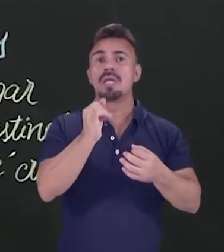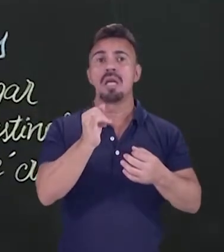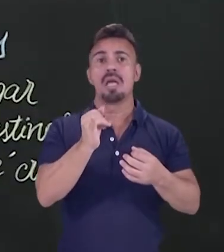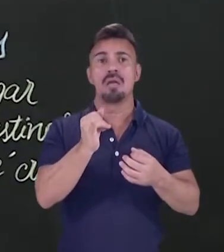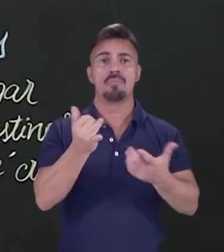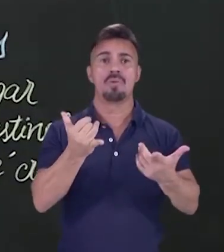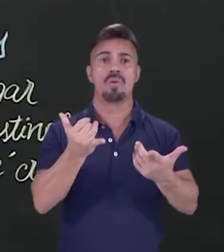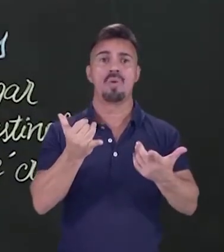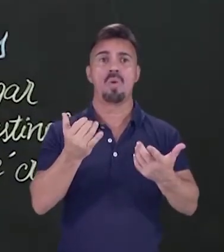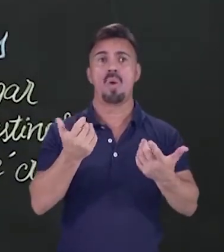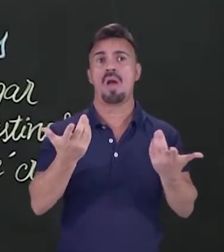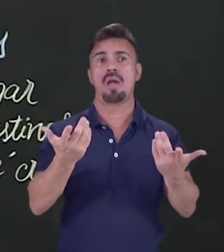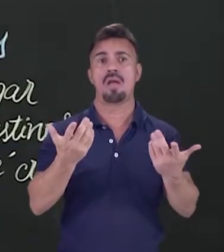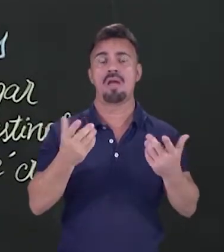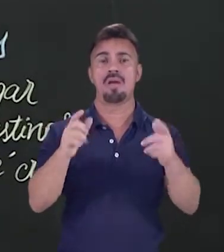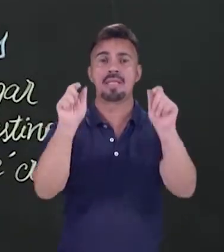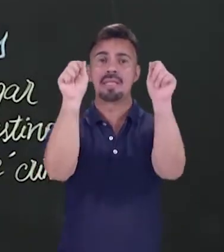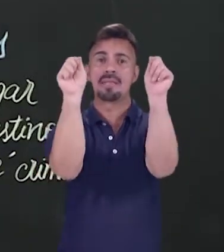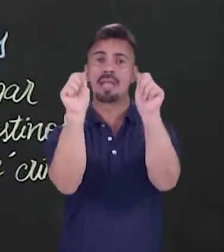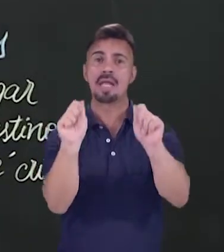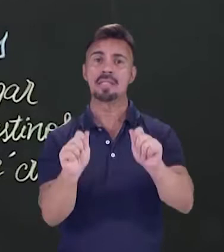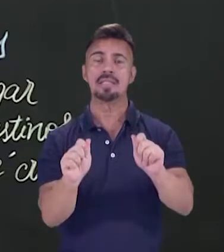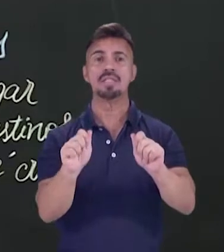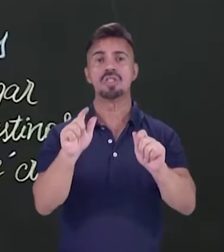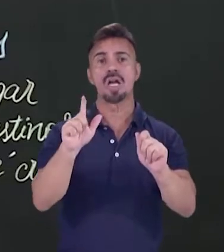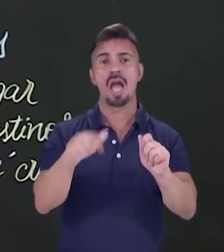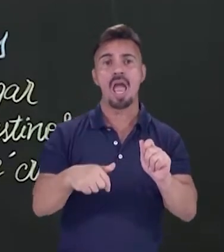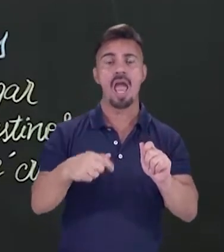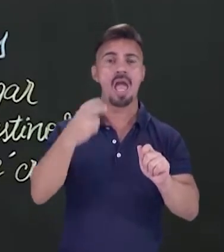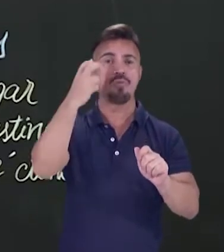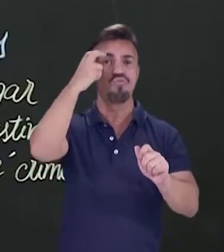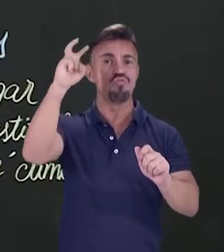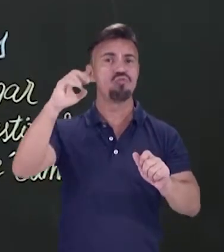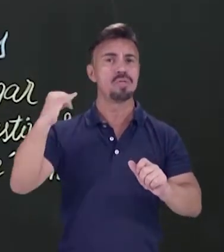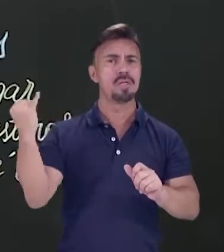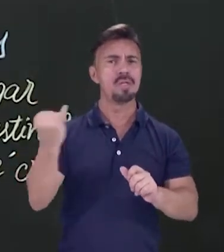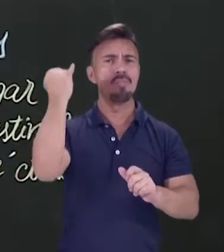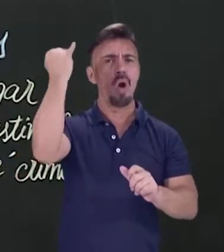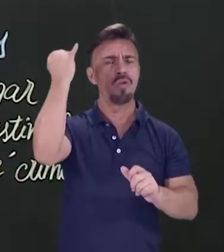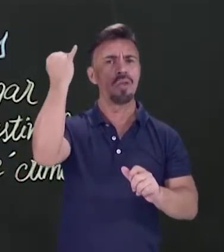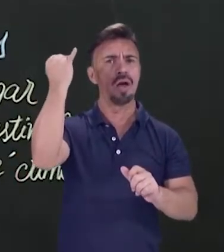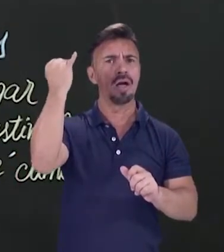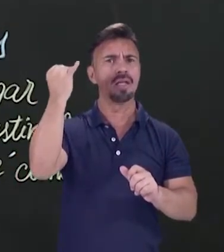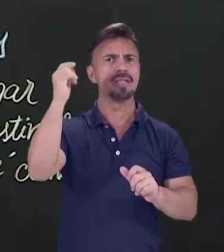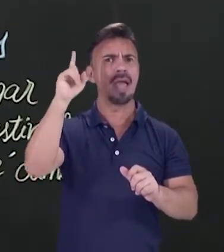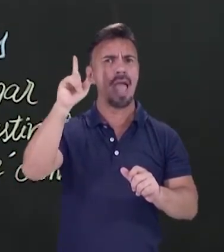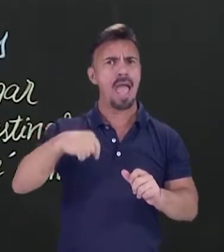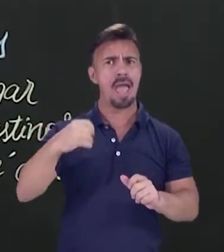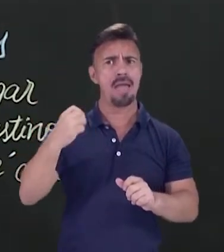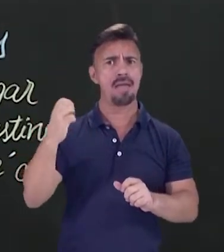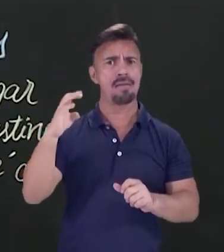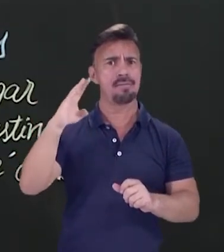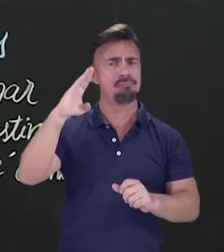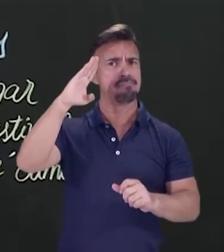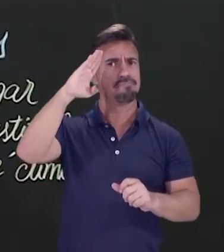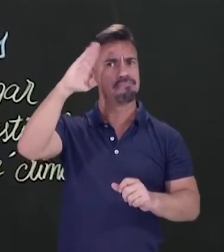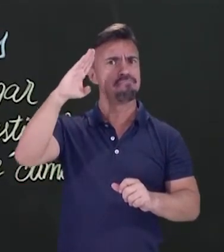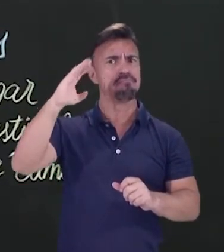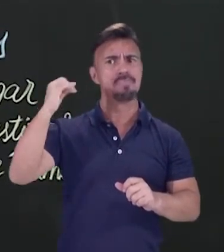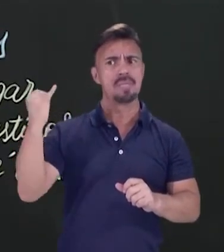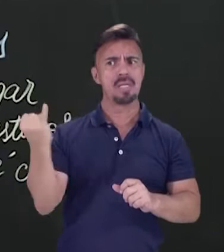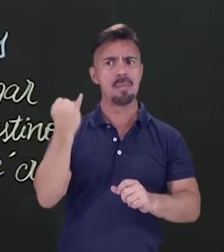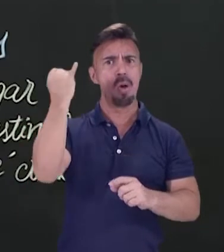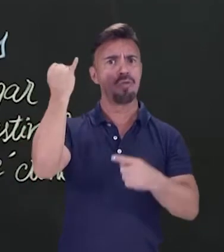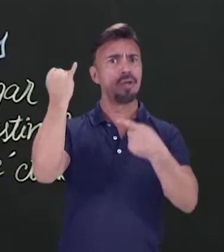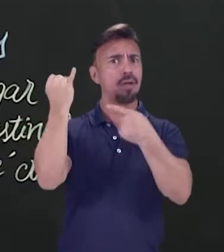que determinada manifestação artística é fundamental para a cultura de um povo. Só o uso do é fundamental e você comprovar,